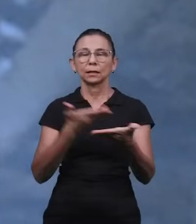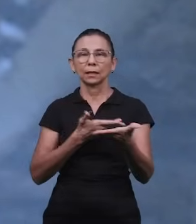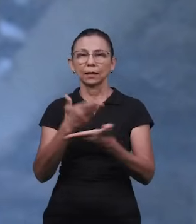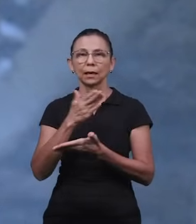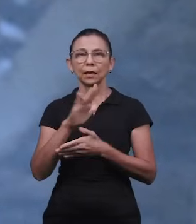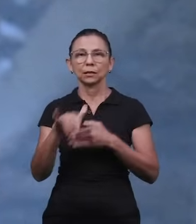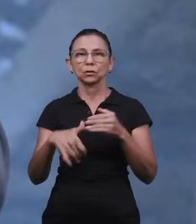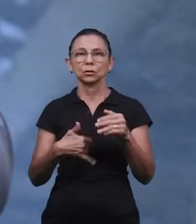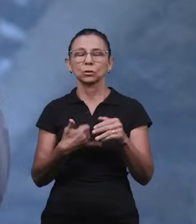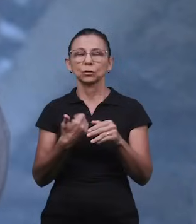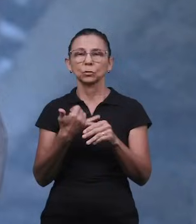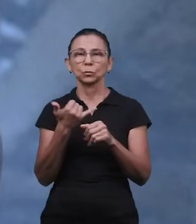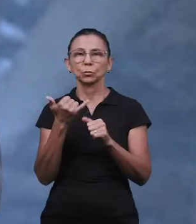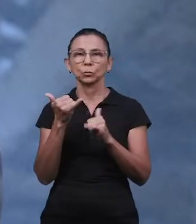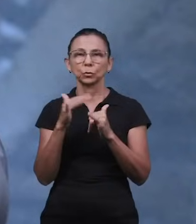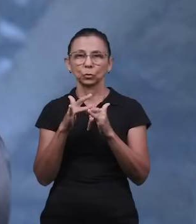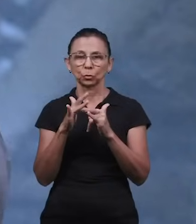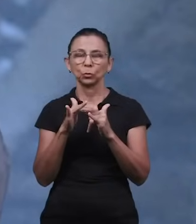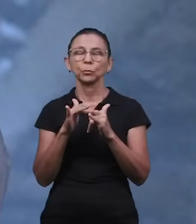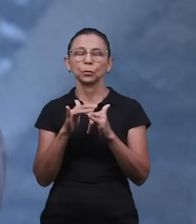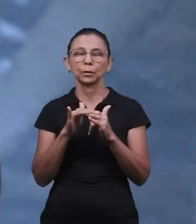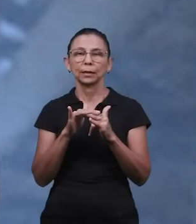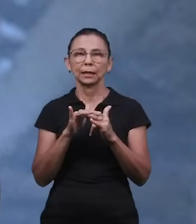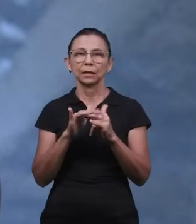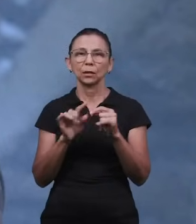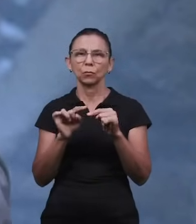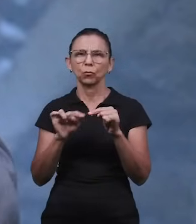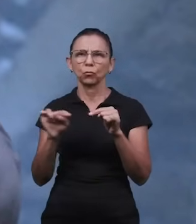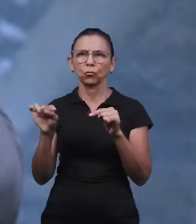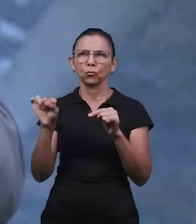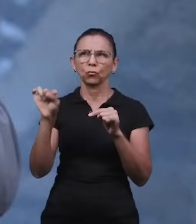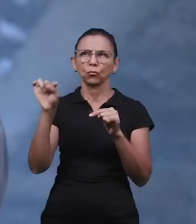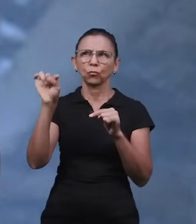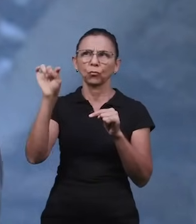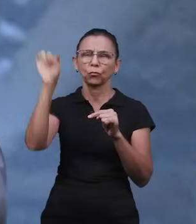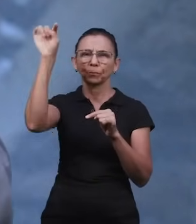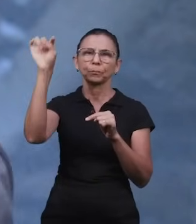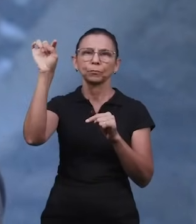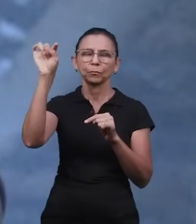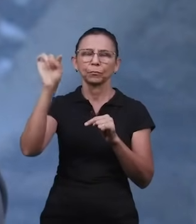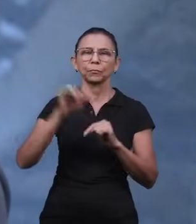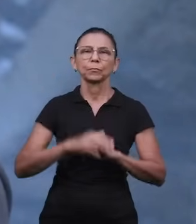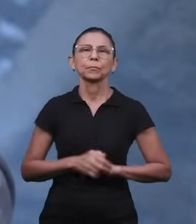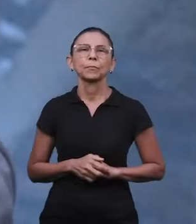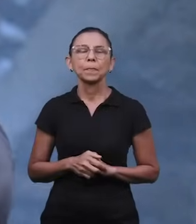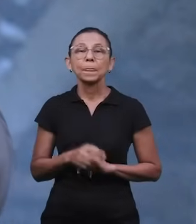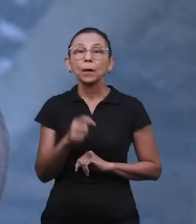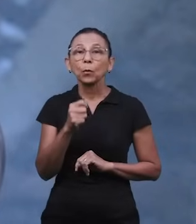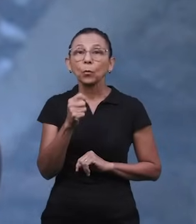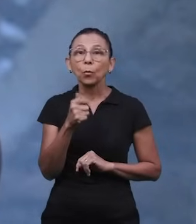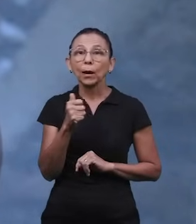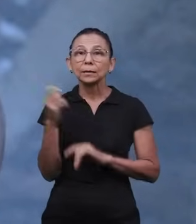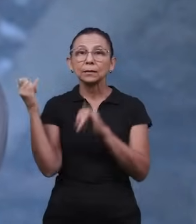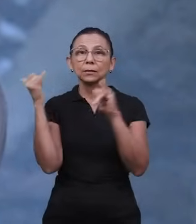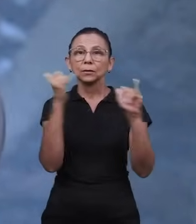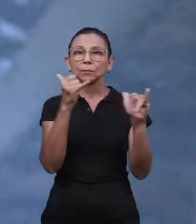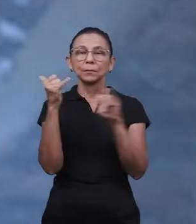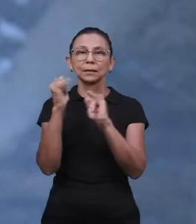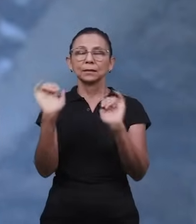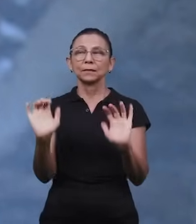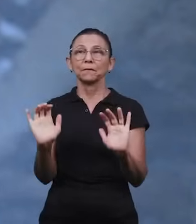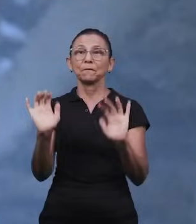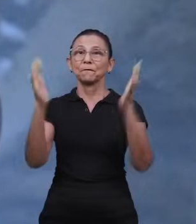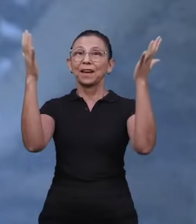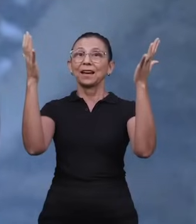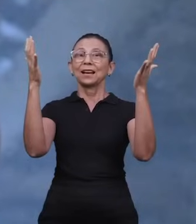com um número muito bom de inscritos, o senhor tem dado uma bênção, a igreja reagiu positivamente, estamos chegando aí no Trombetas e Festas. E se